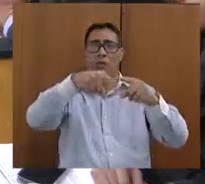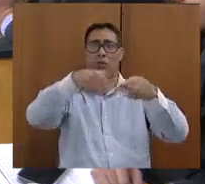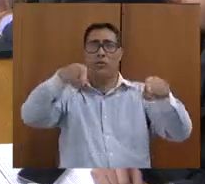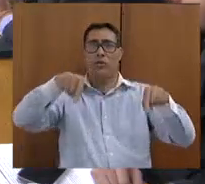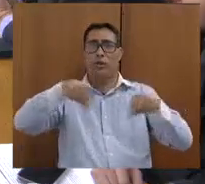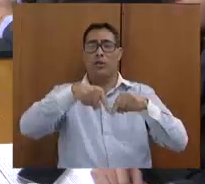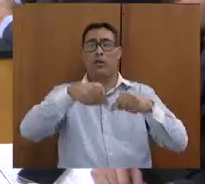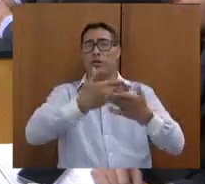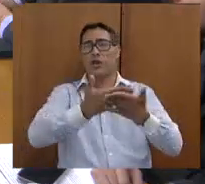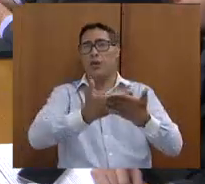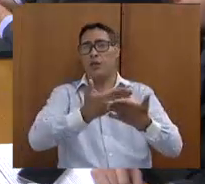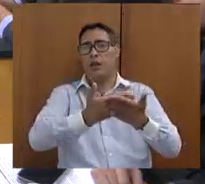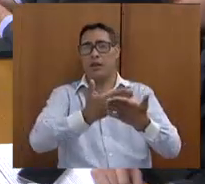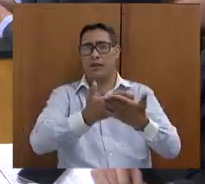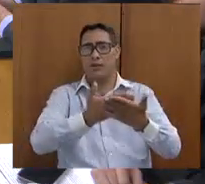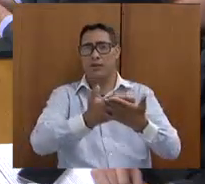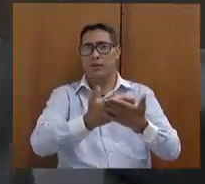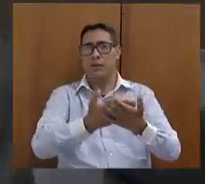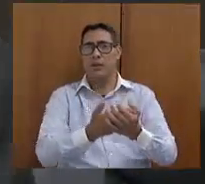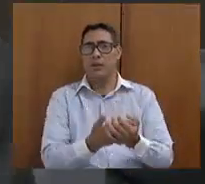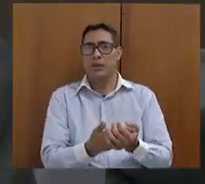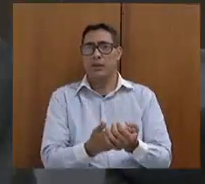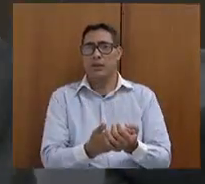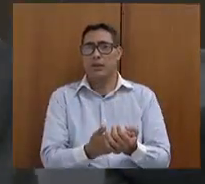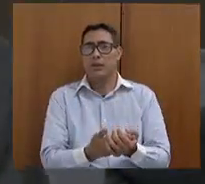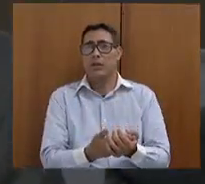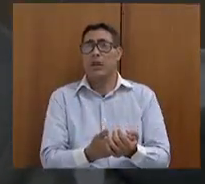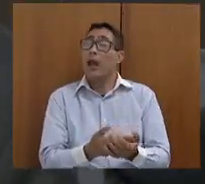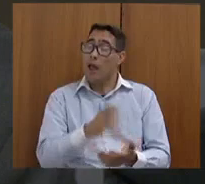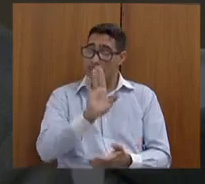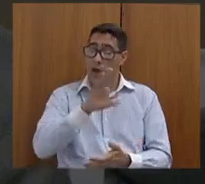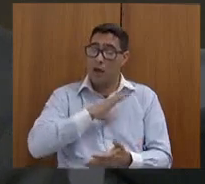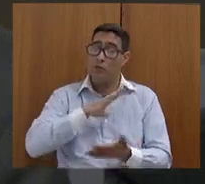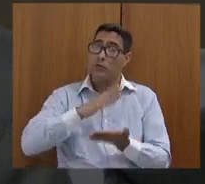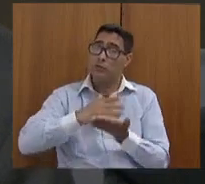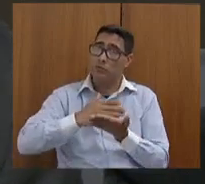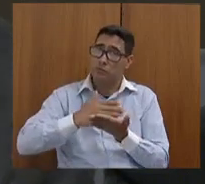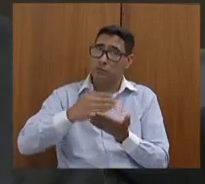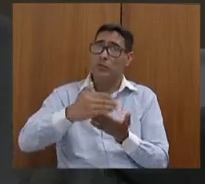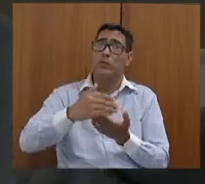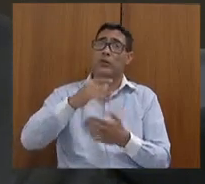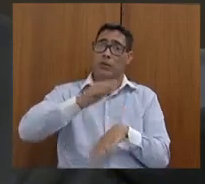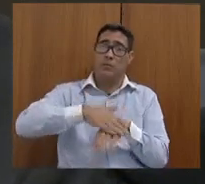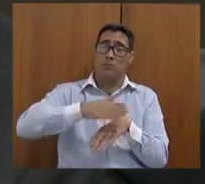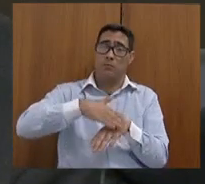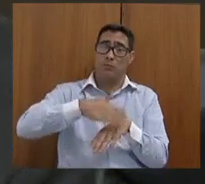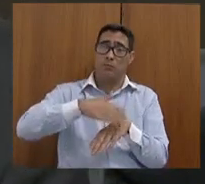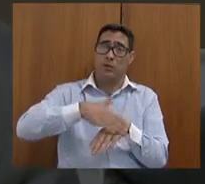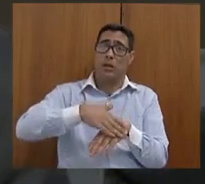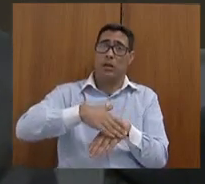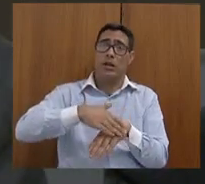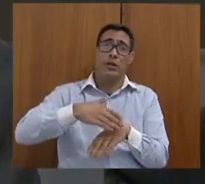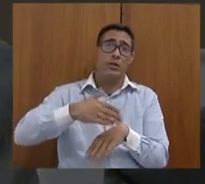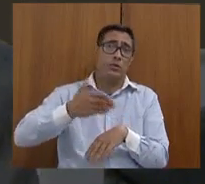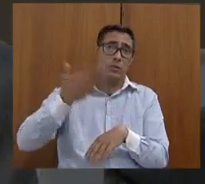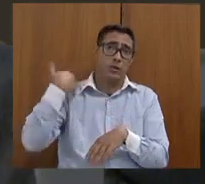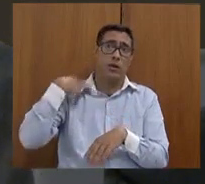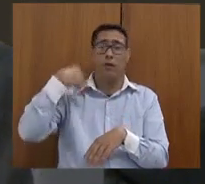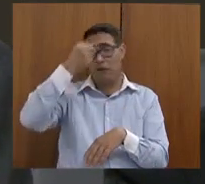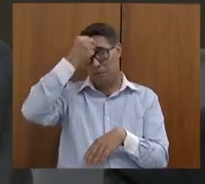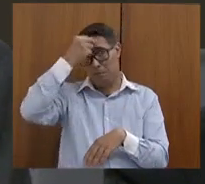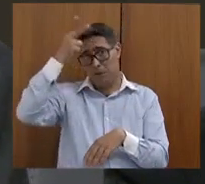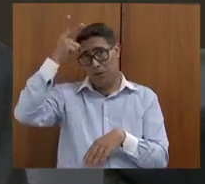e nós temos essa foi até uma iniciativa secretária que eu quando enquanto estava prefeito de